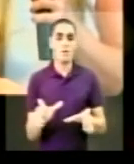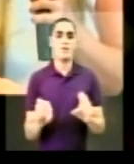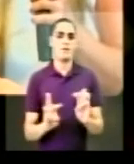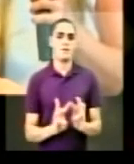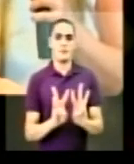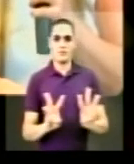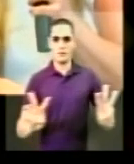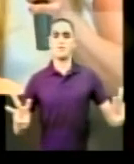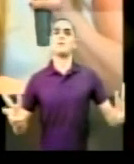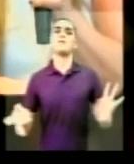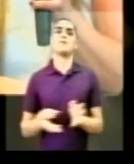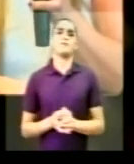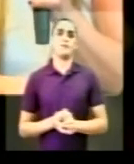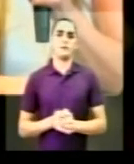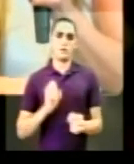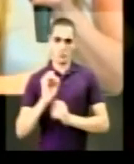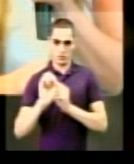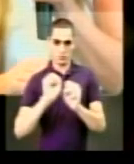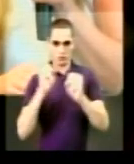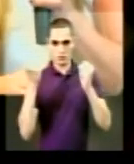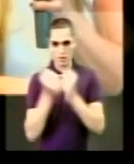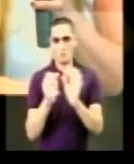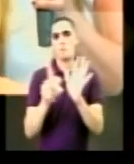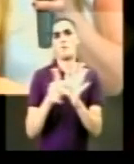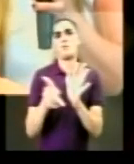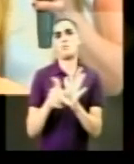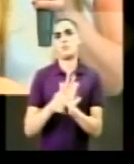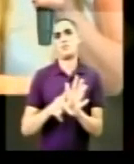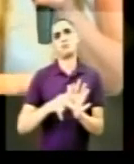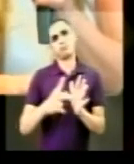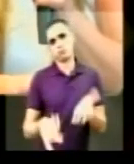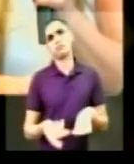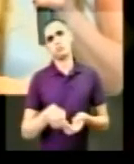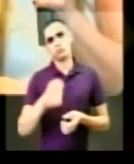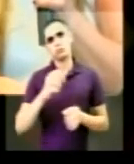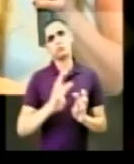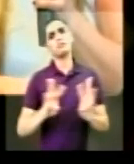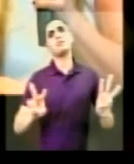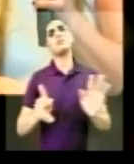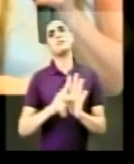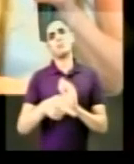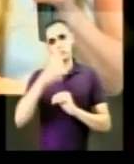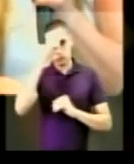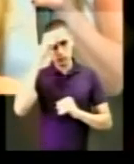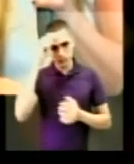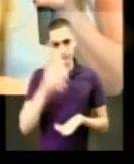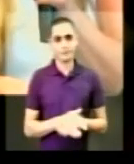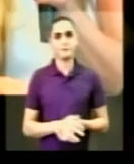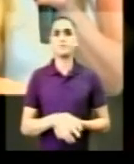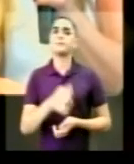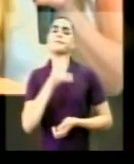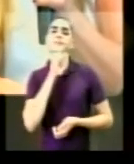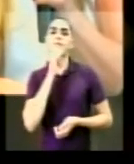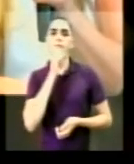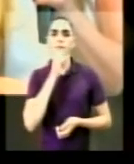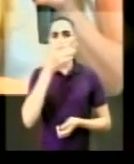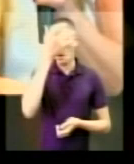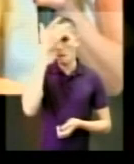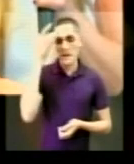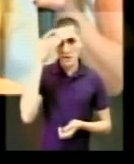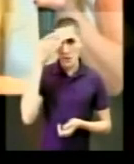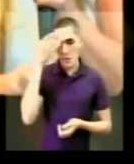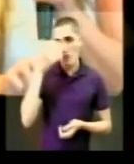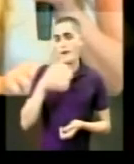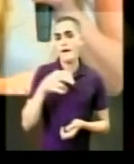sair de casa, tá? Como faz em outros laboratórios privados. Então, eles vão acessar, a pessoa que colheu um exame, a partir de hoje, na